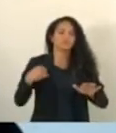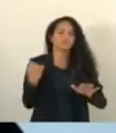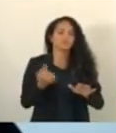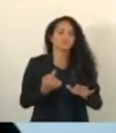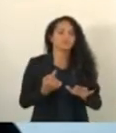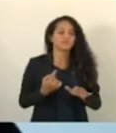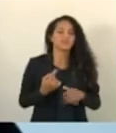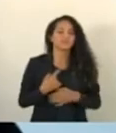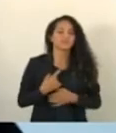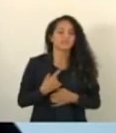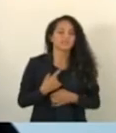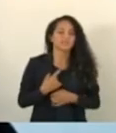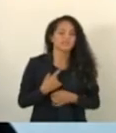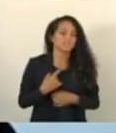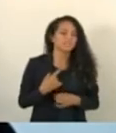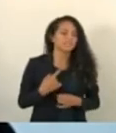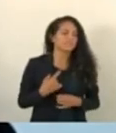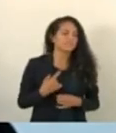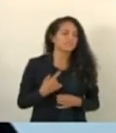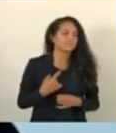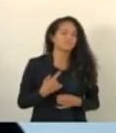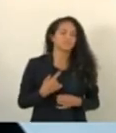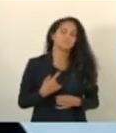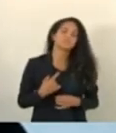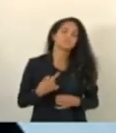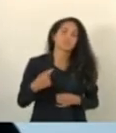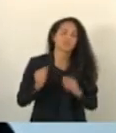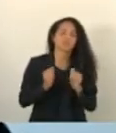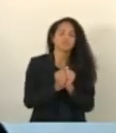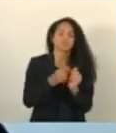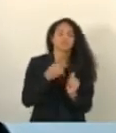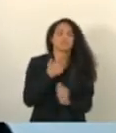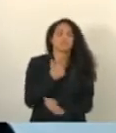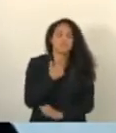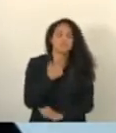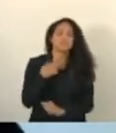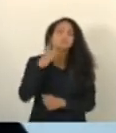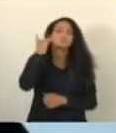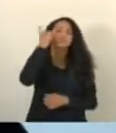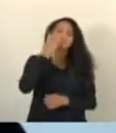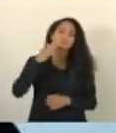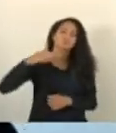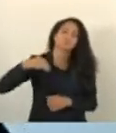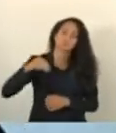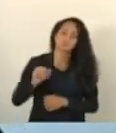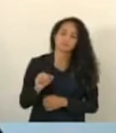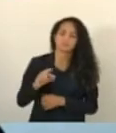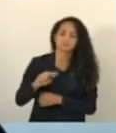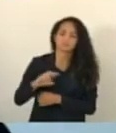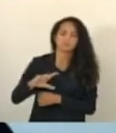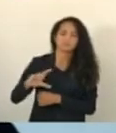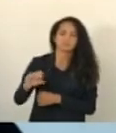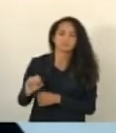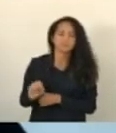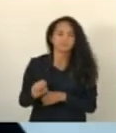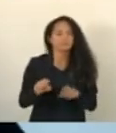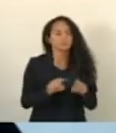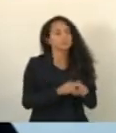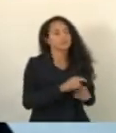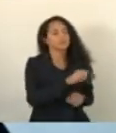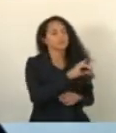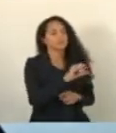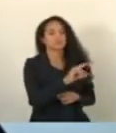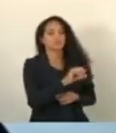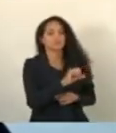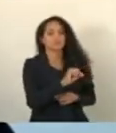íamos conseguir fazer essa obra. Juntamos eu, o deputado Marcelo Santos, o deputado Sérgio